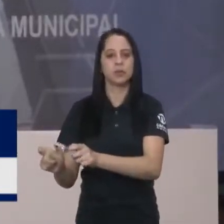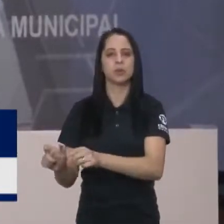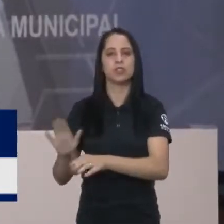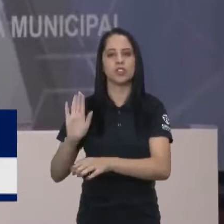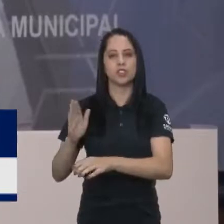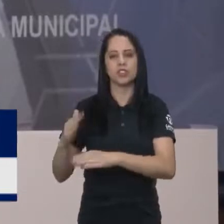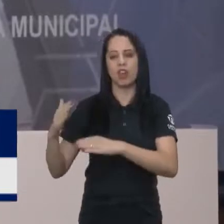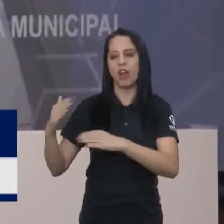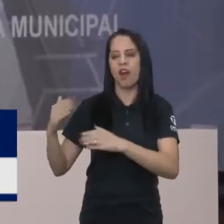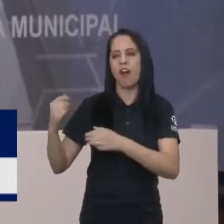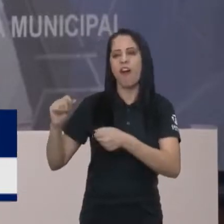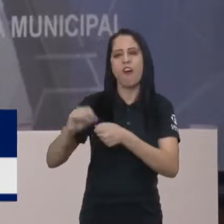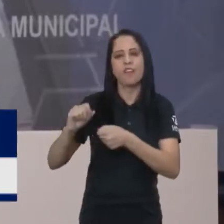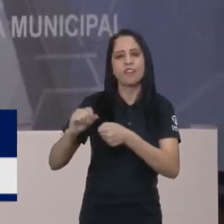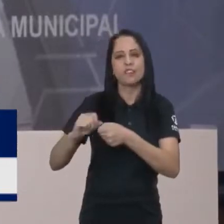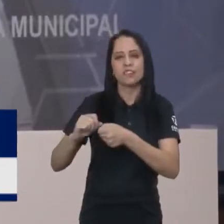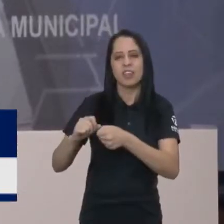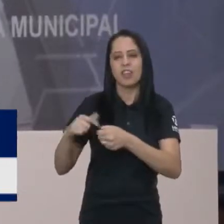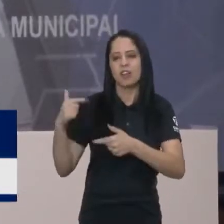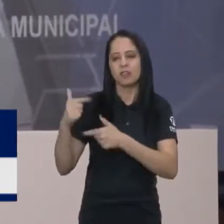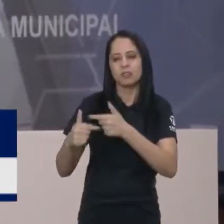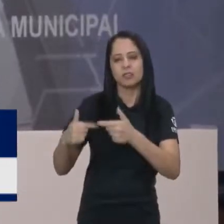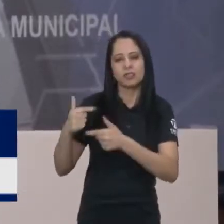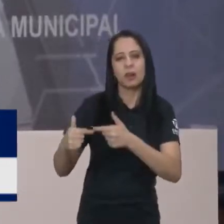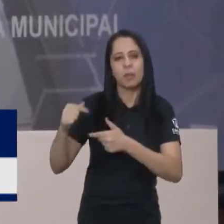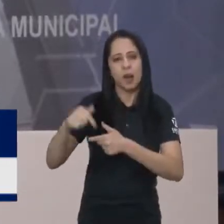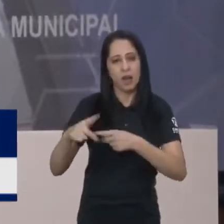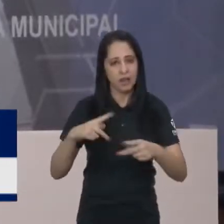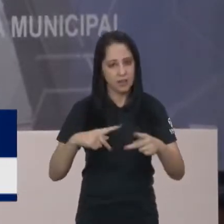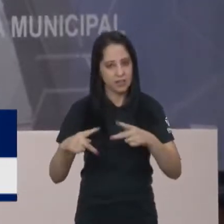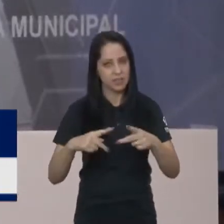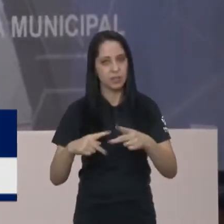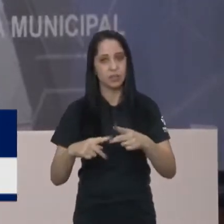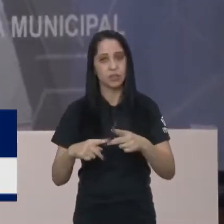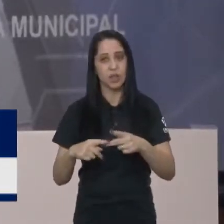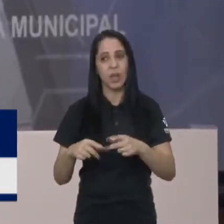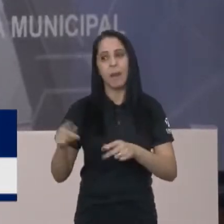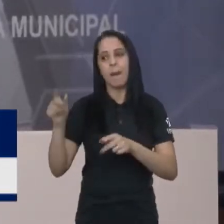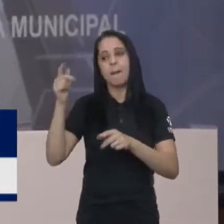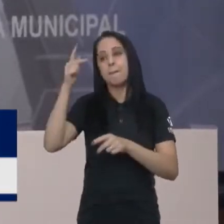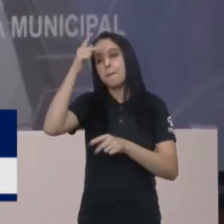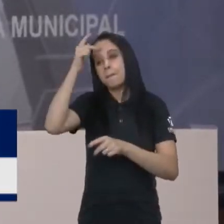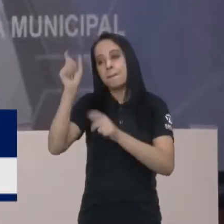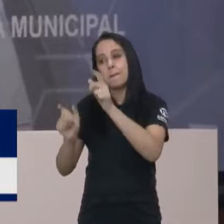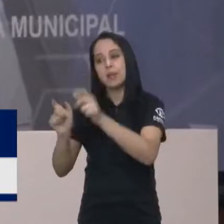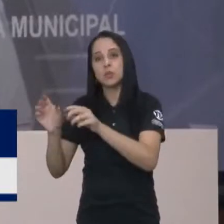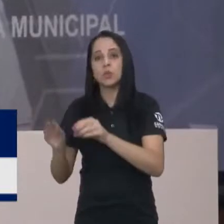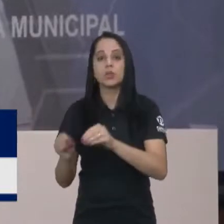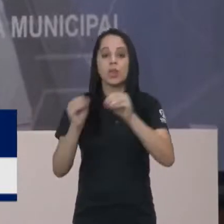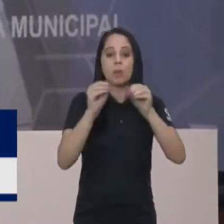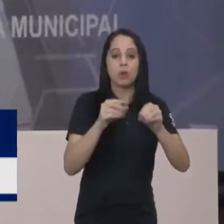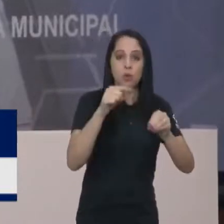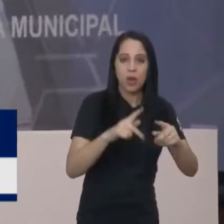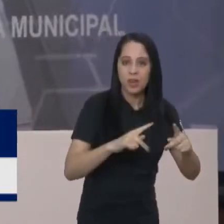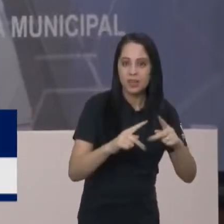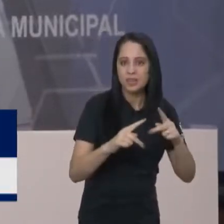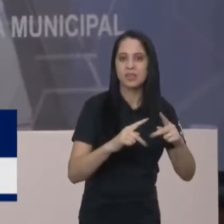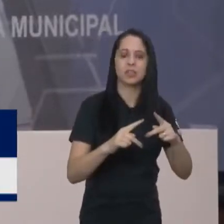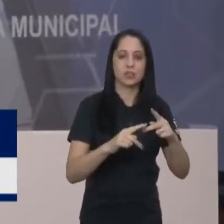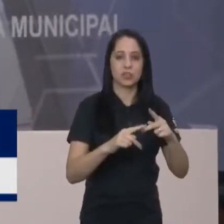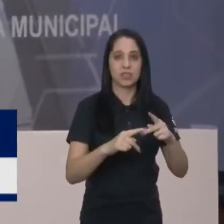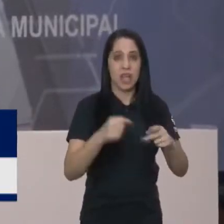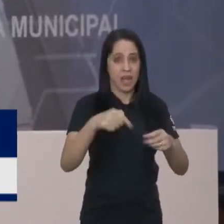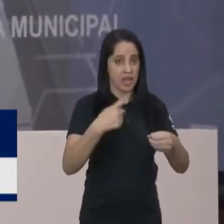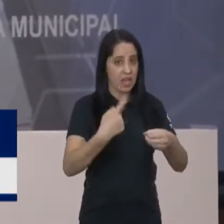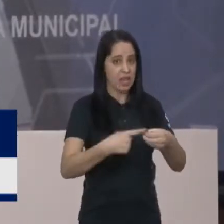fizeram por São José de alguma forma, né? Que veio para a nossa cidade, foi acolhida, que é uma cidade acolhedora,